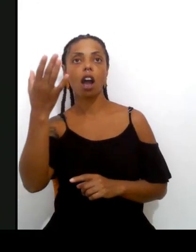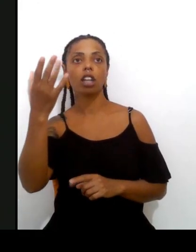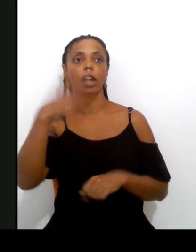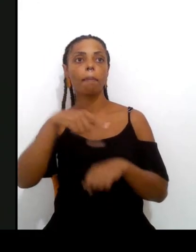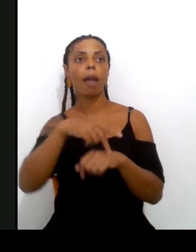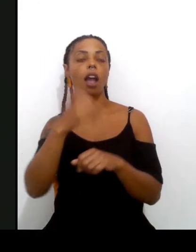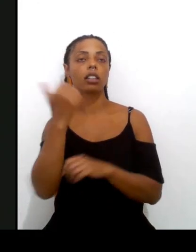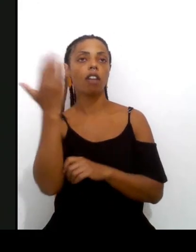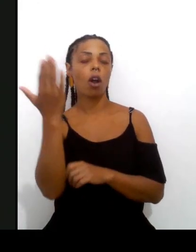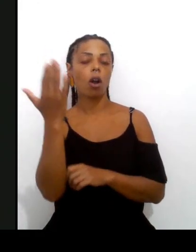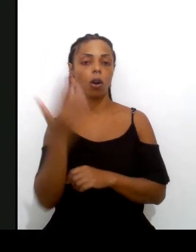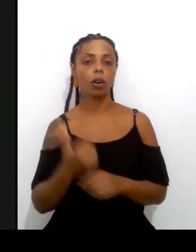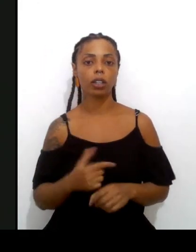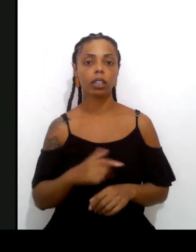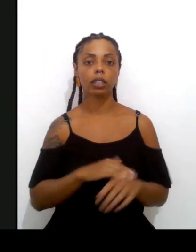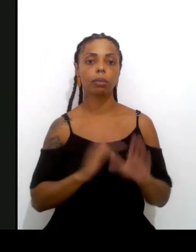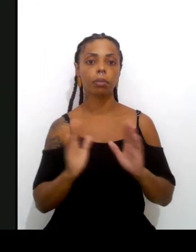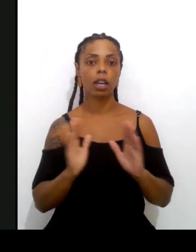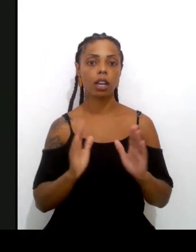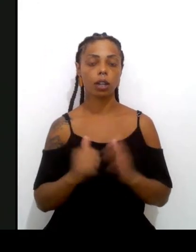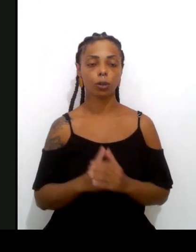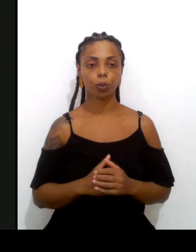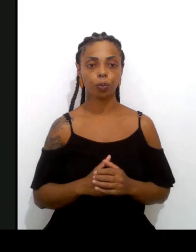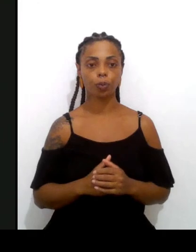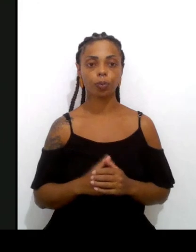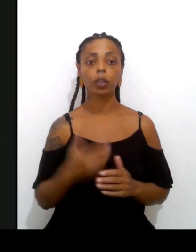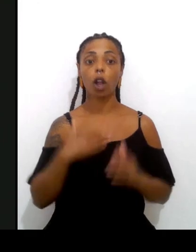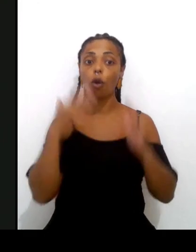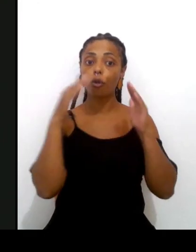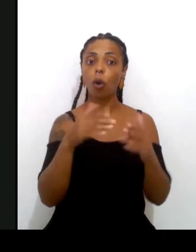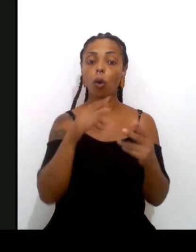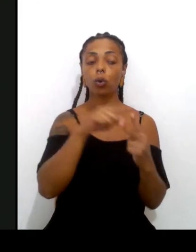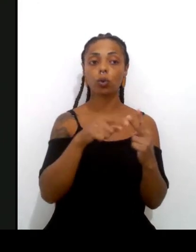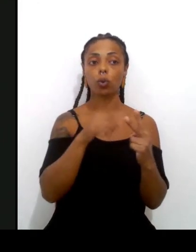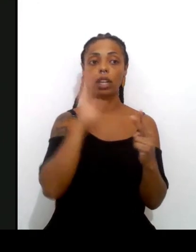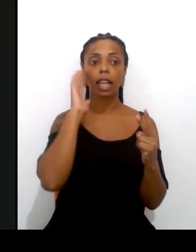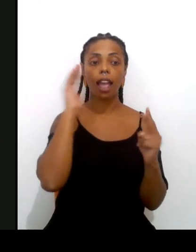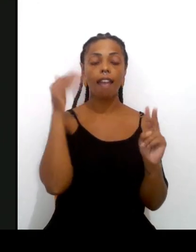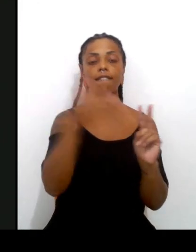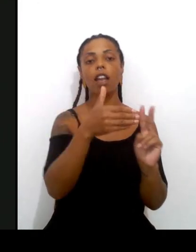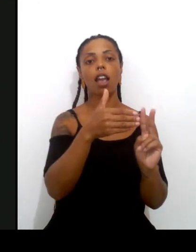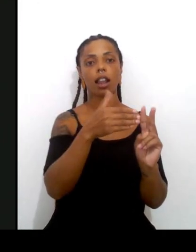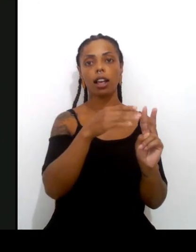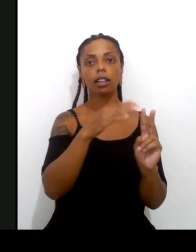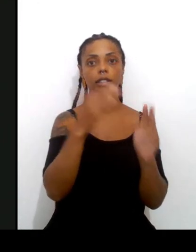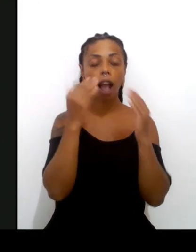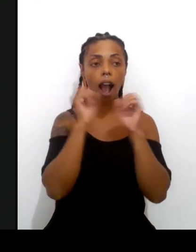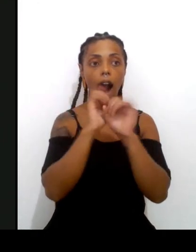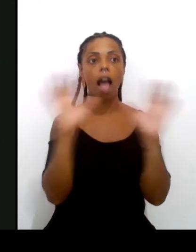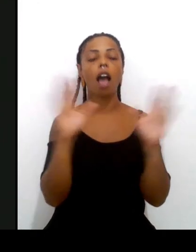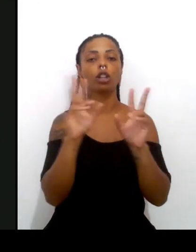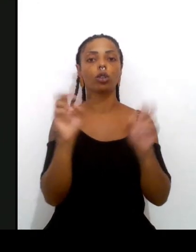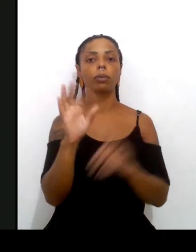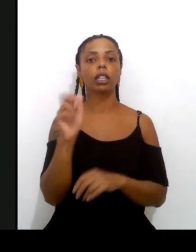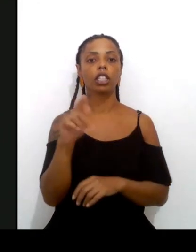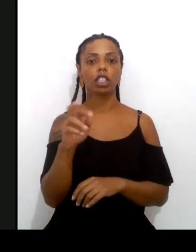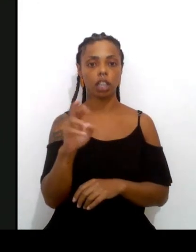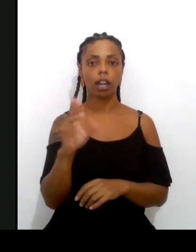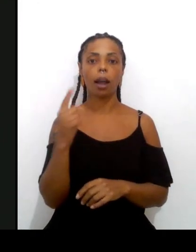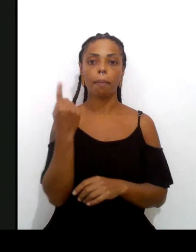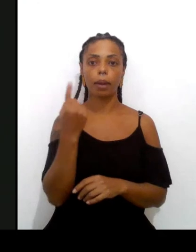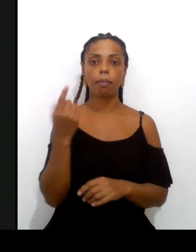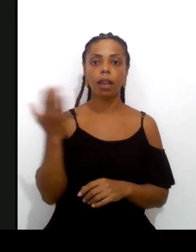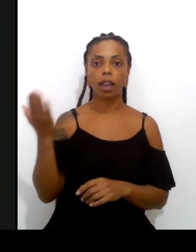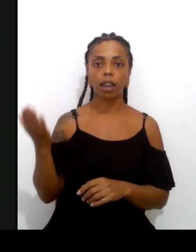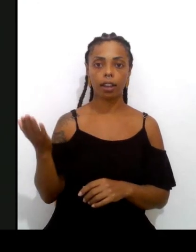é o foco será em duas referências mais explícitas a Tanger A primeira é essa paisagem próxima à